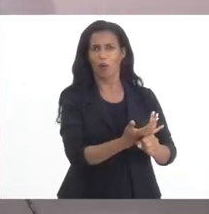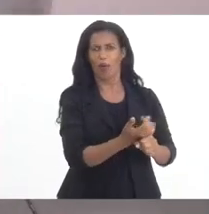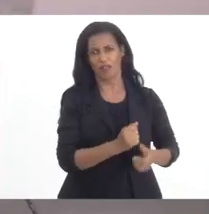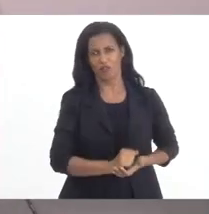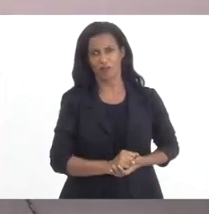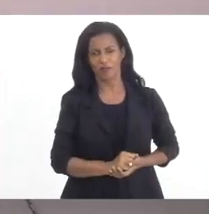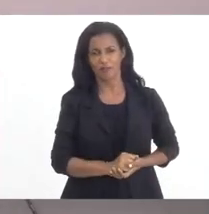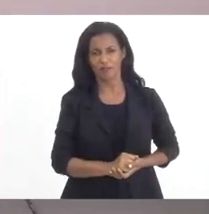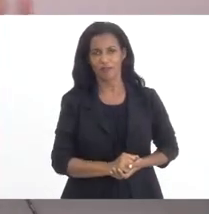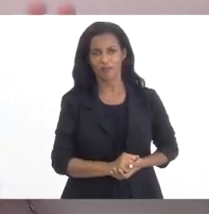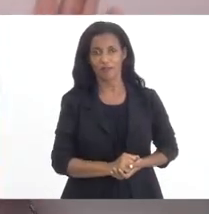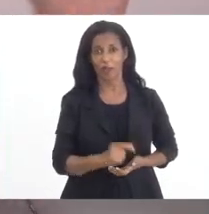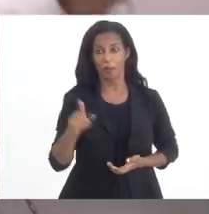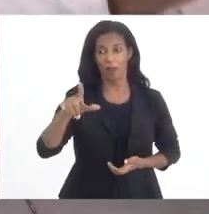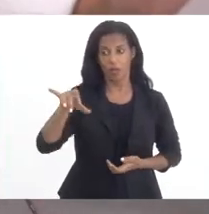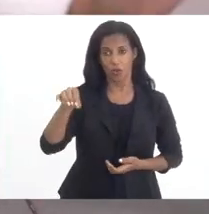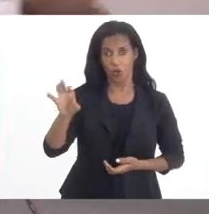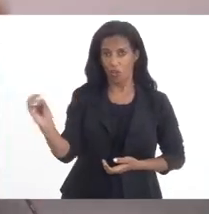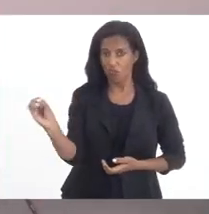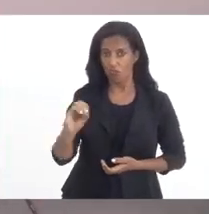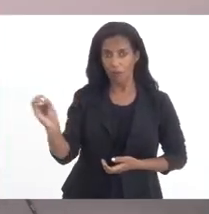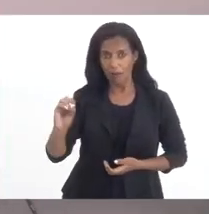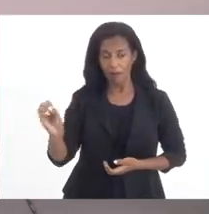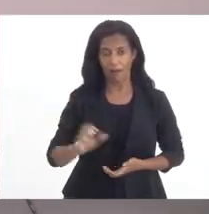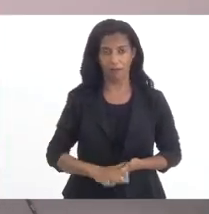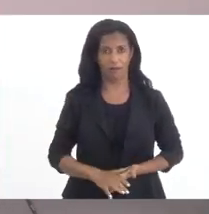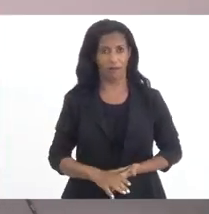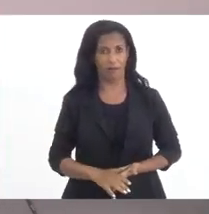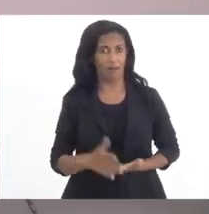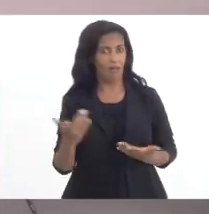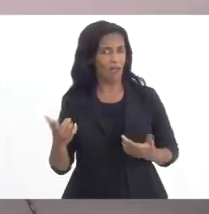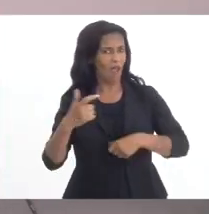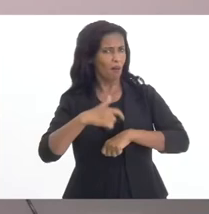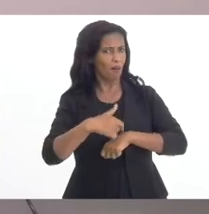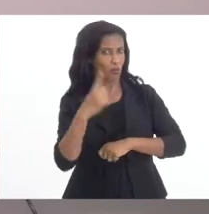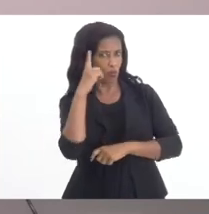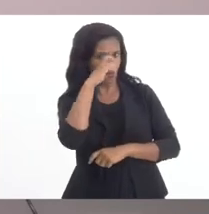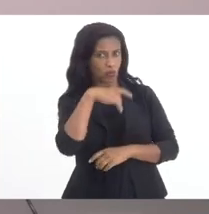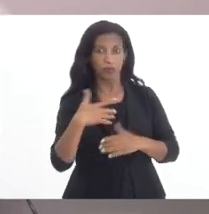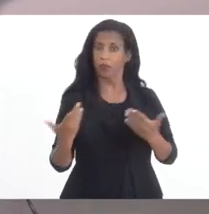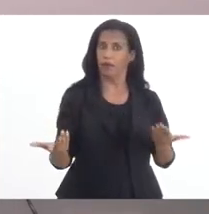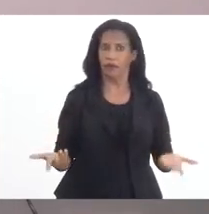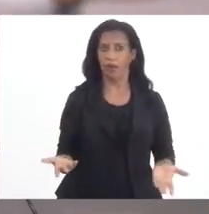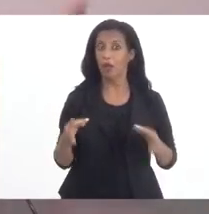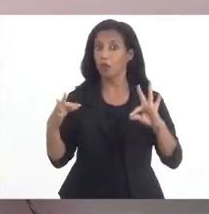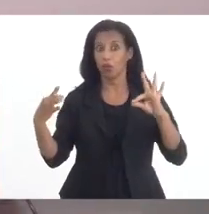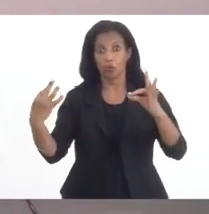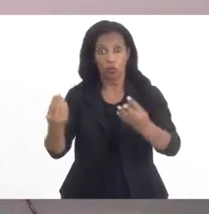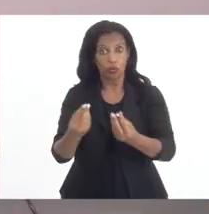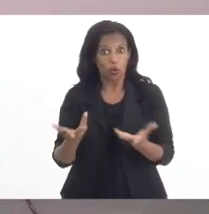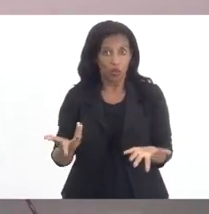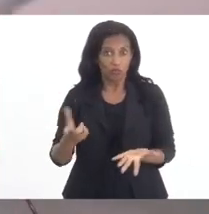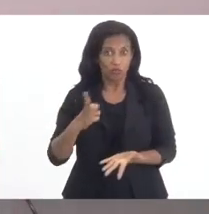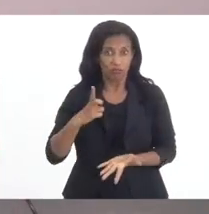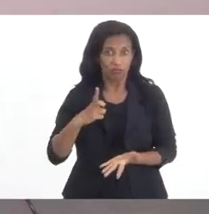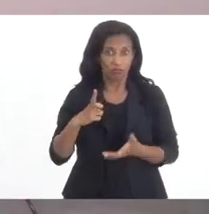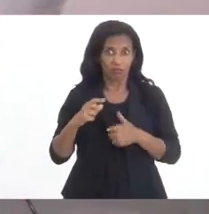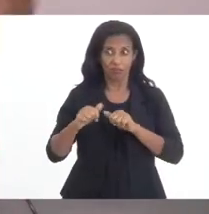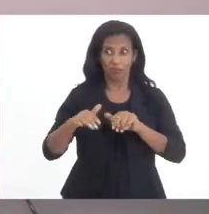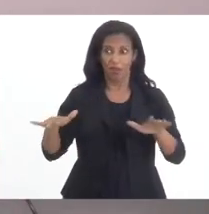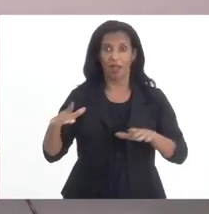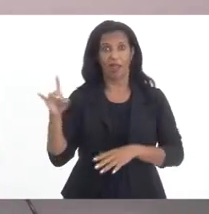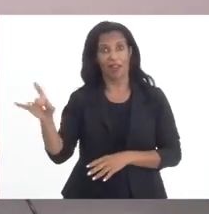para a UERJ. Para a Zona Oeste, nada. A UERJ passou um momento difícil, claro que passou. Todos nós passamos na pandemia, cada um na